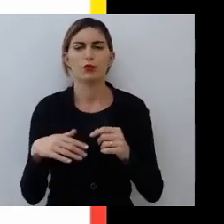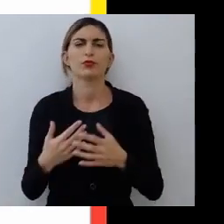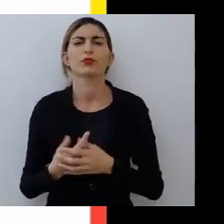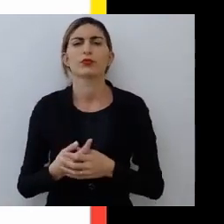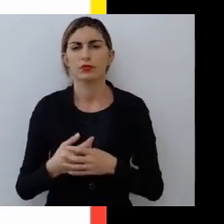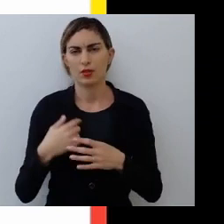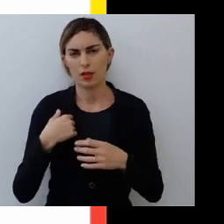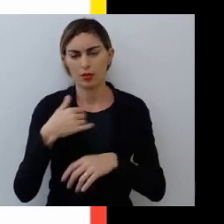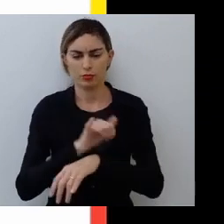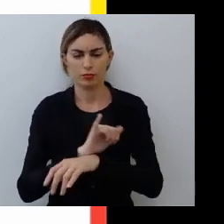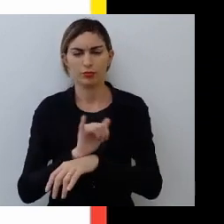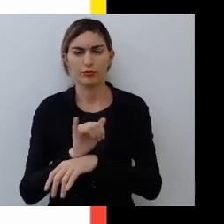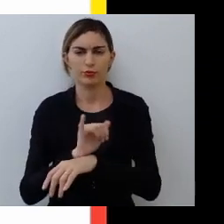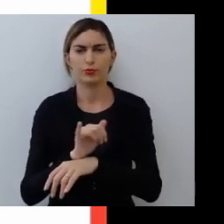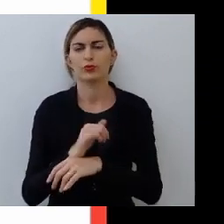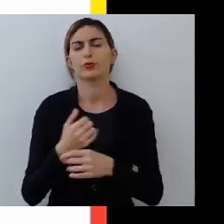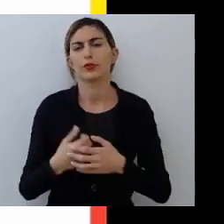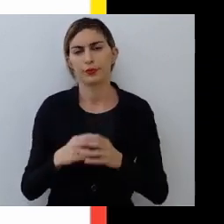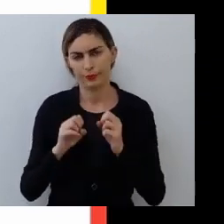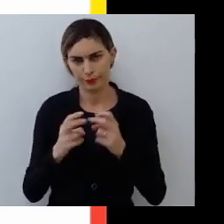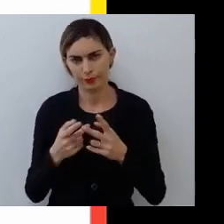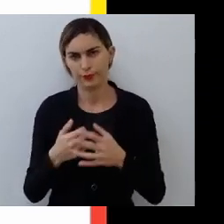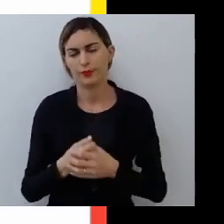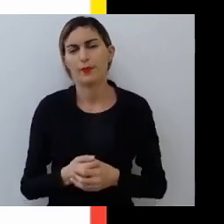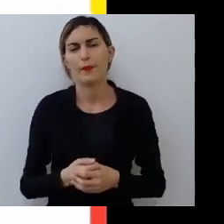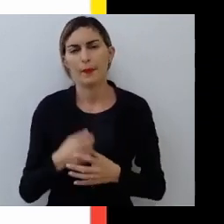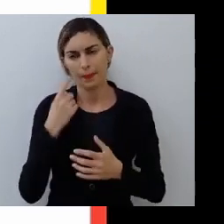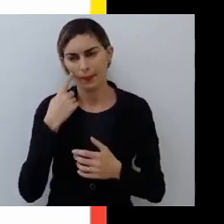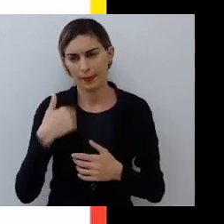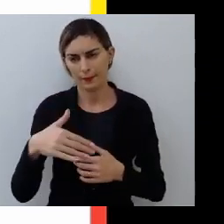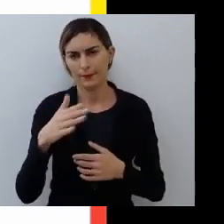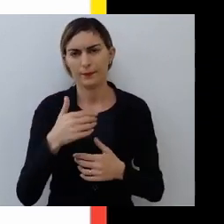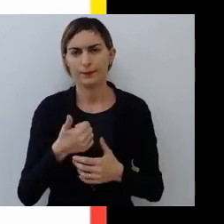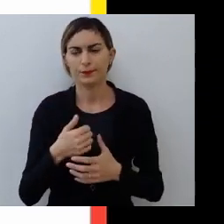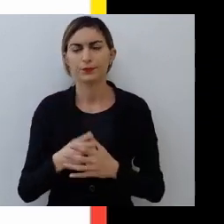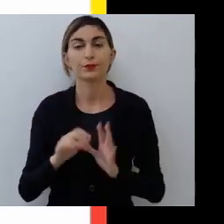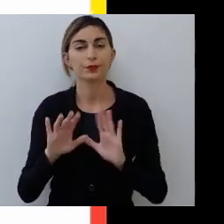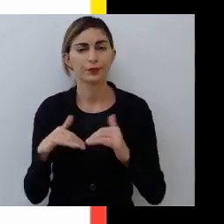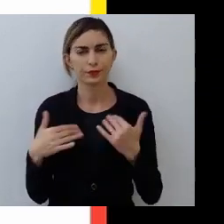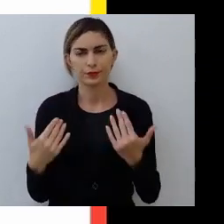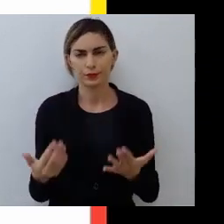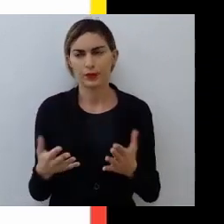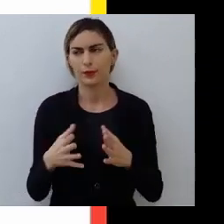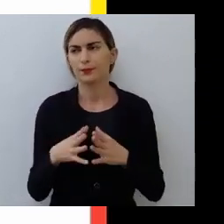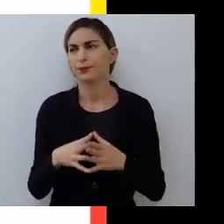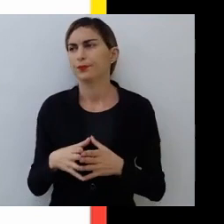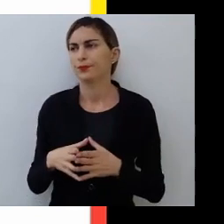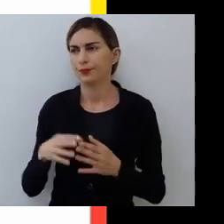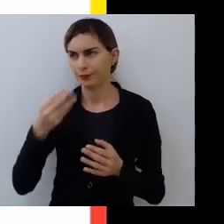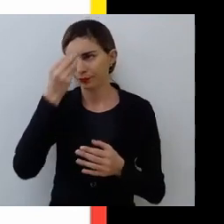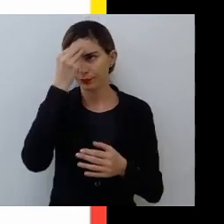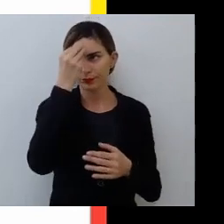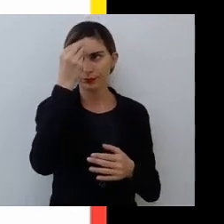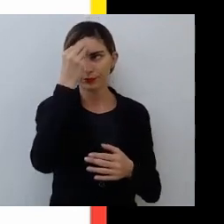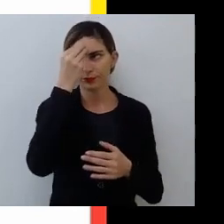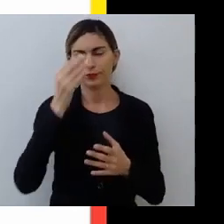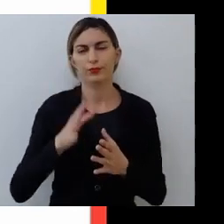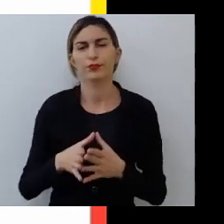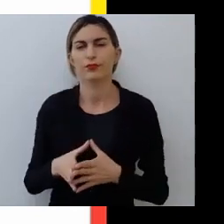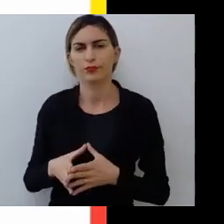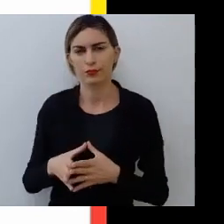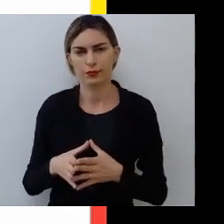Pimpão lá no YouTube. Você vai. Tranquilão? Então, ó, memorizou?